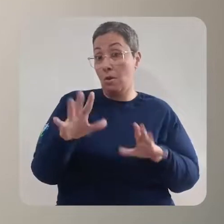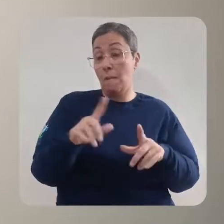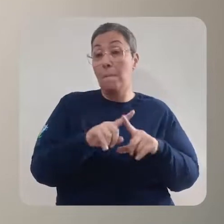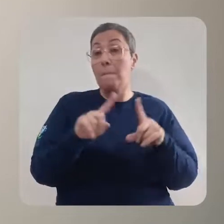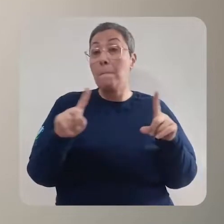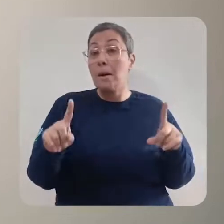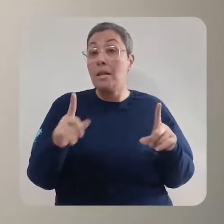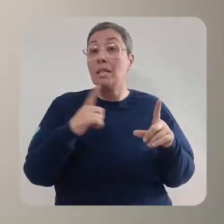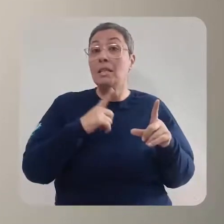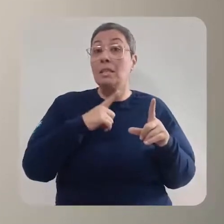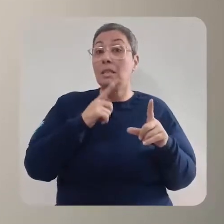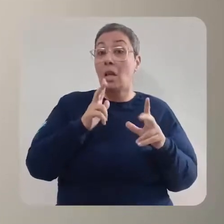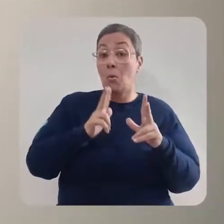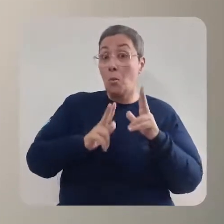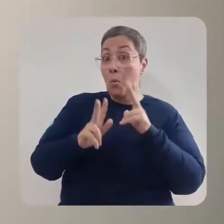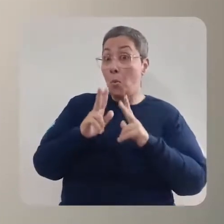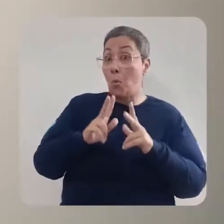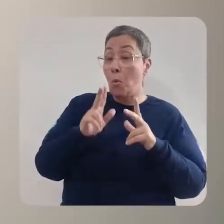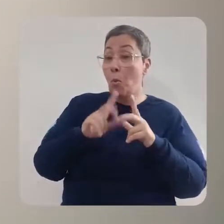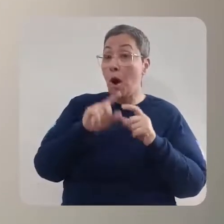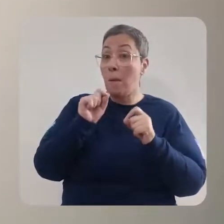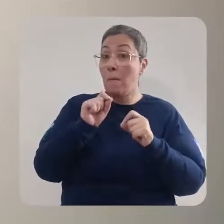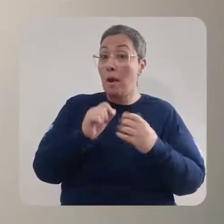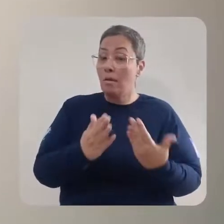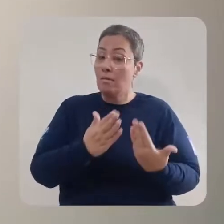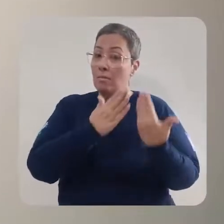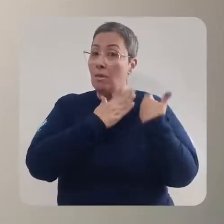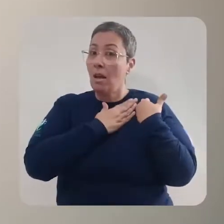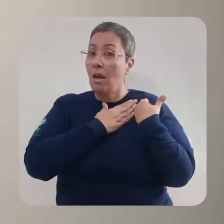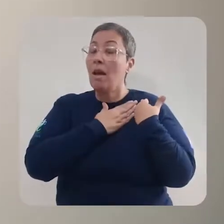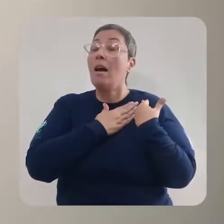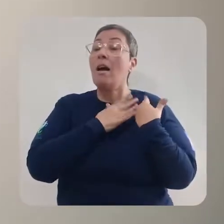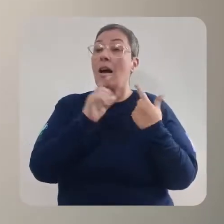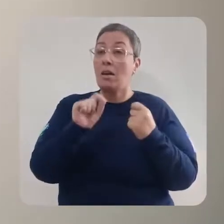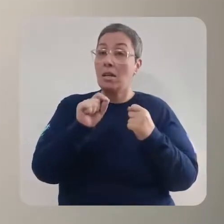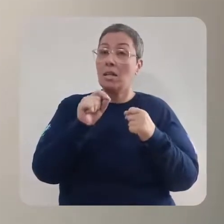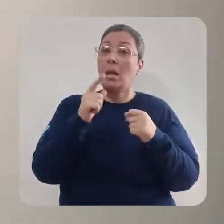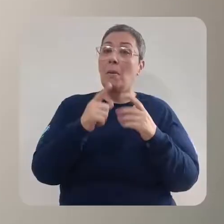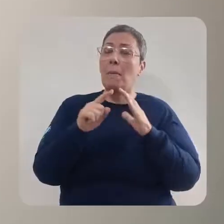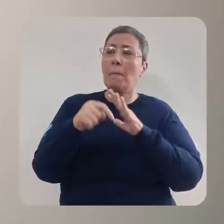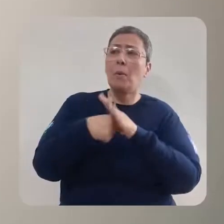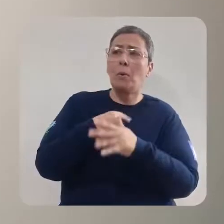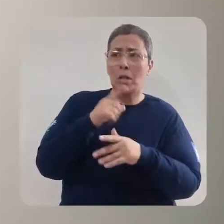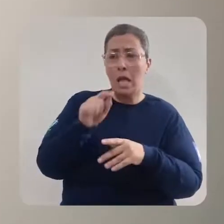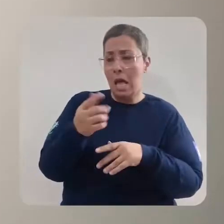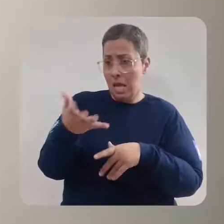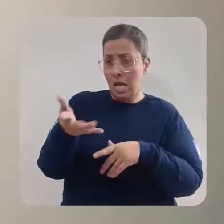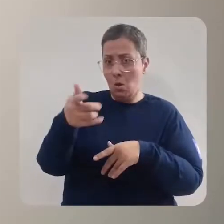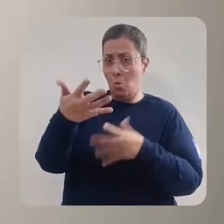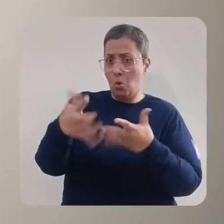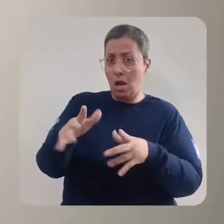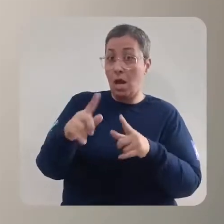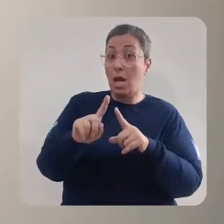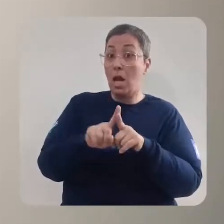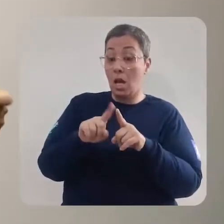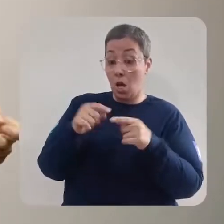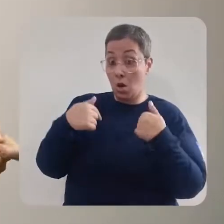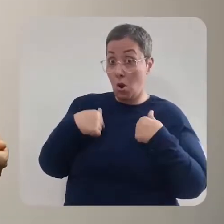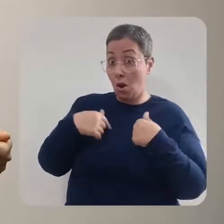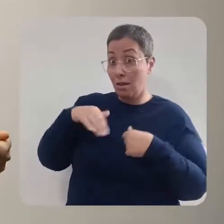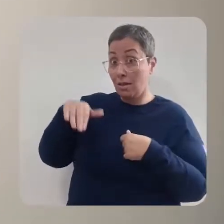quer. Mas isso traz a nós uma responsabilidade que nos pergunta, tá, ele não quer. E